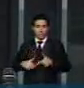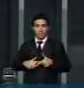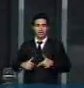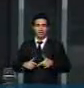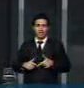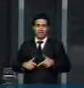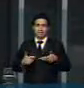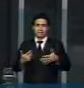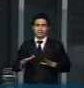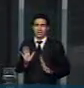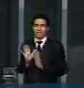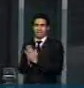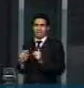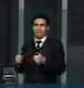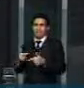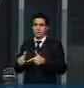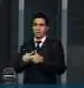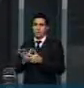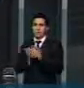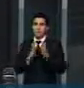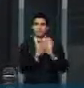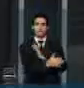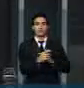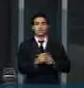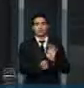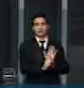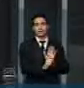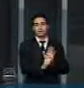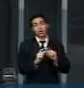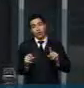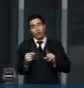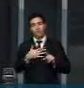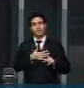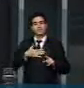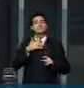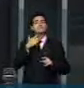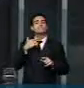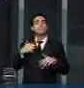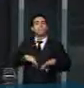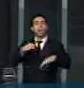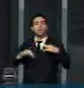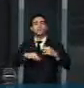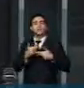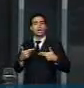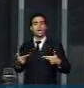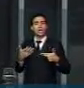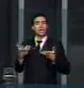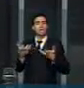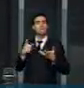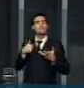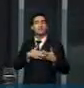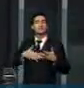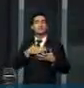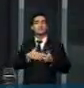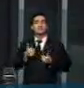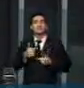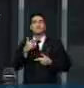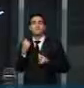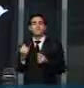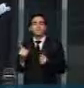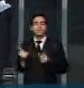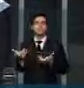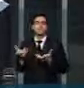da vida cotidiana, busca imediata pelo prazer, ou seja, muitos aí pensando em viver apenas o momento